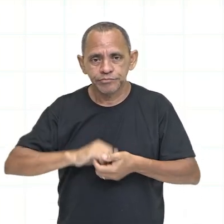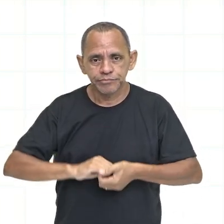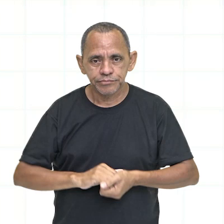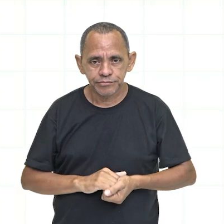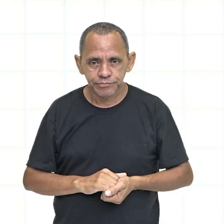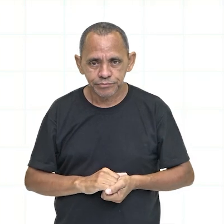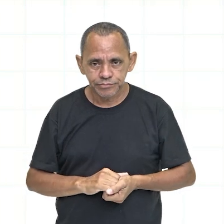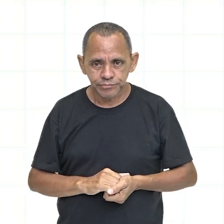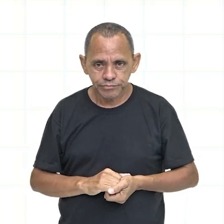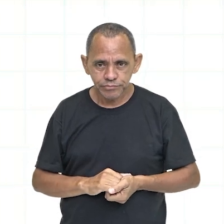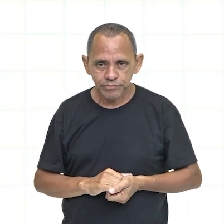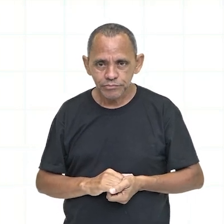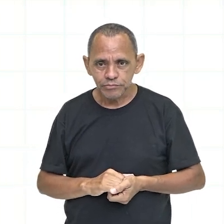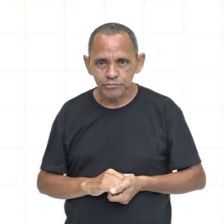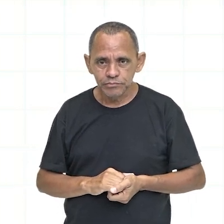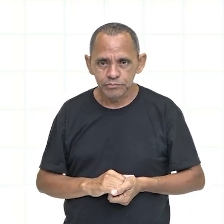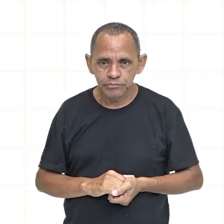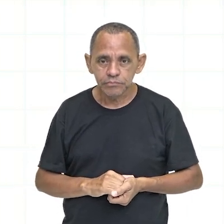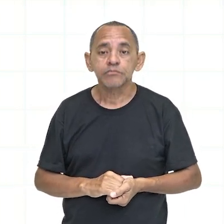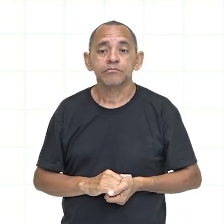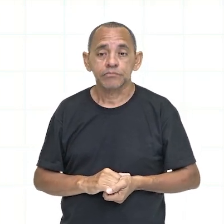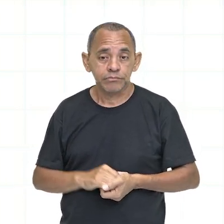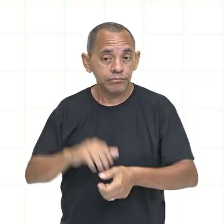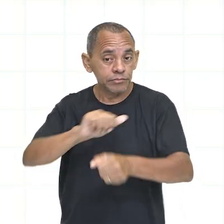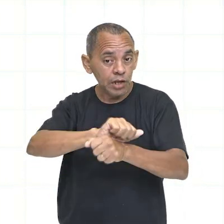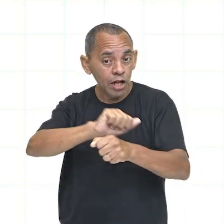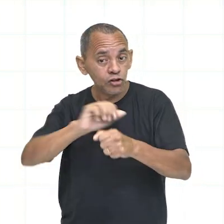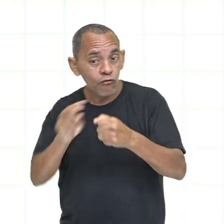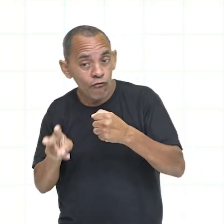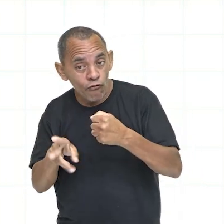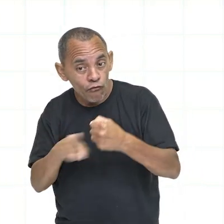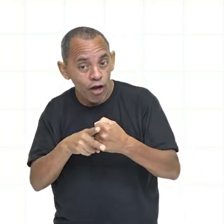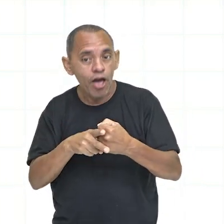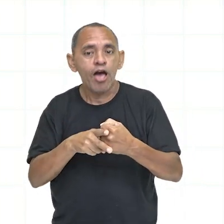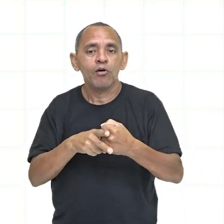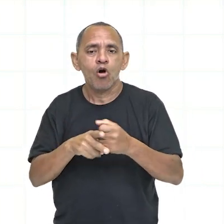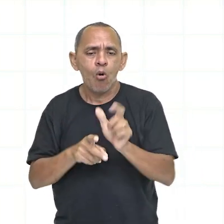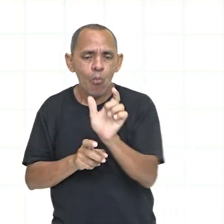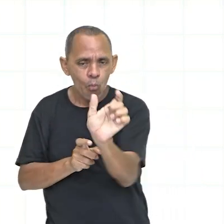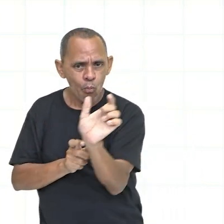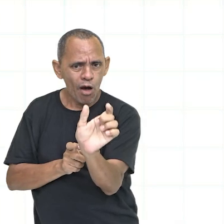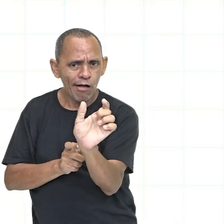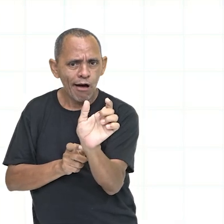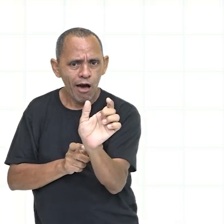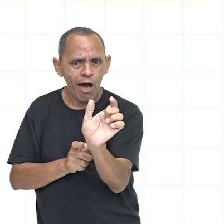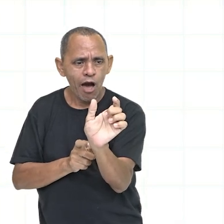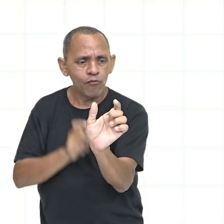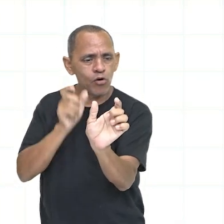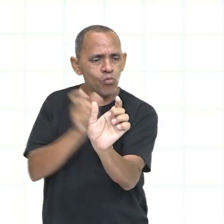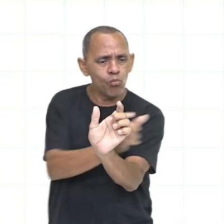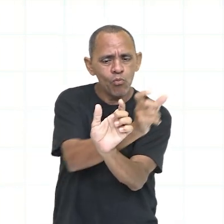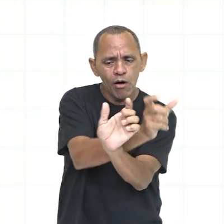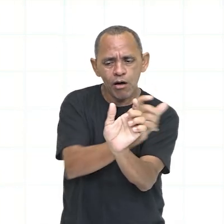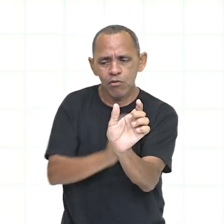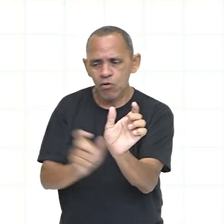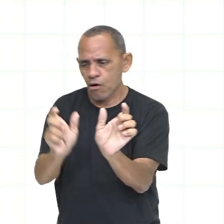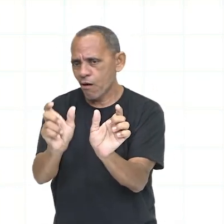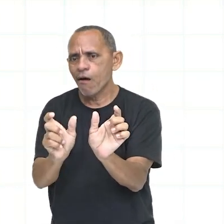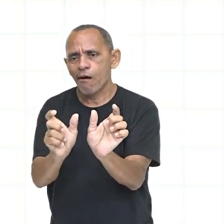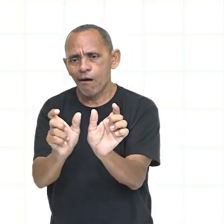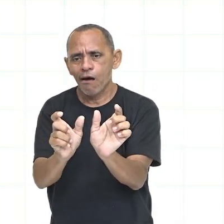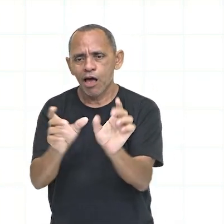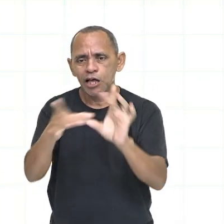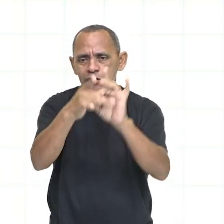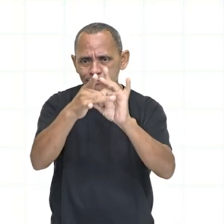the words they modify. Então, os advérbios são palavras que conectam, né? E